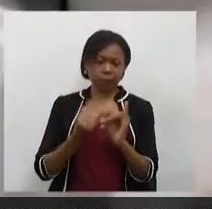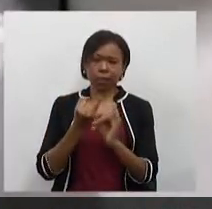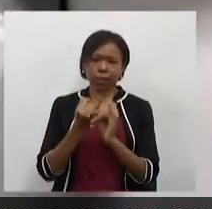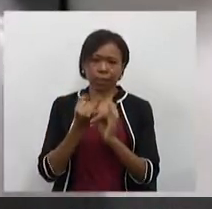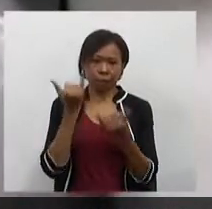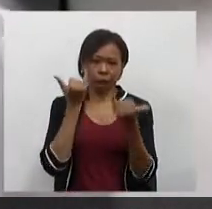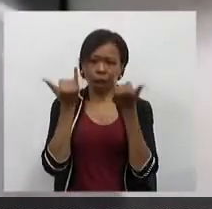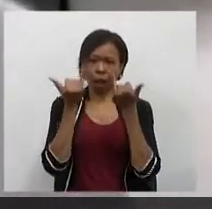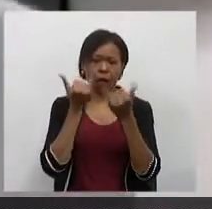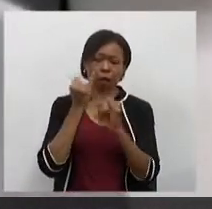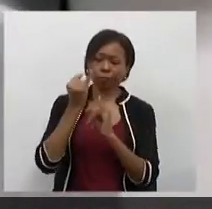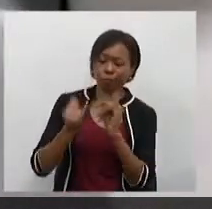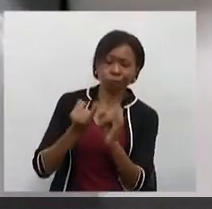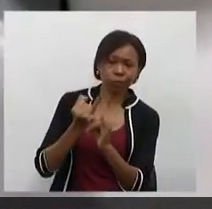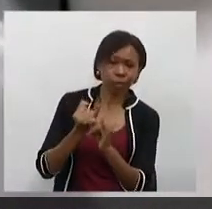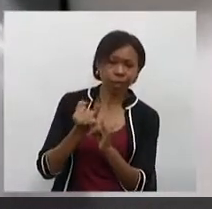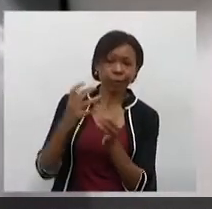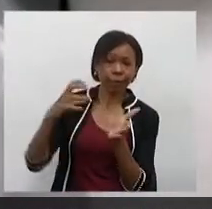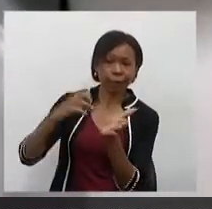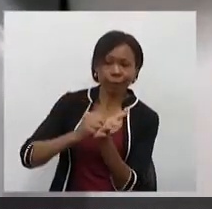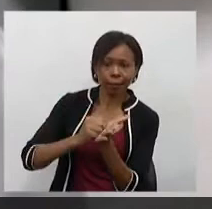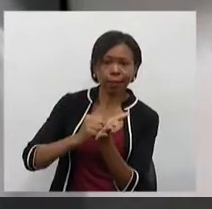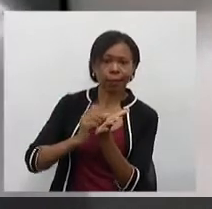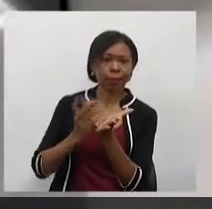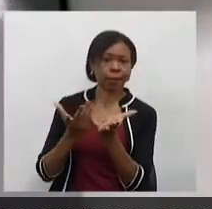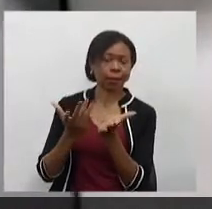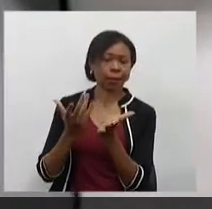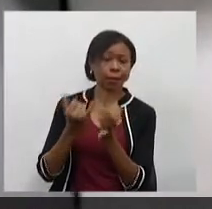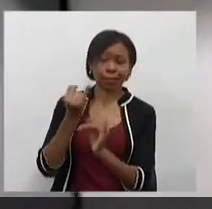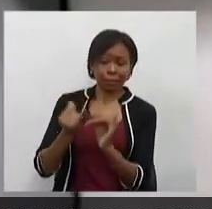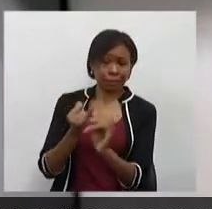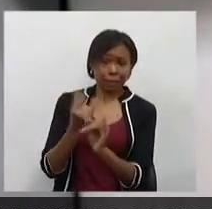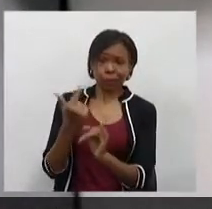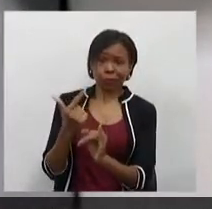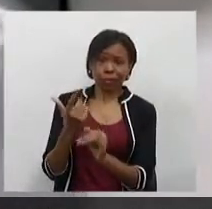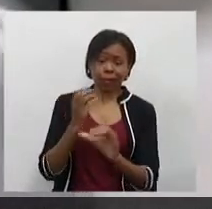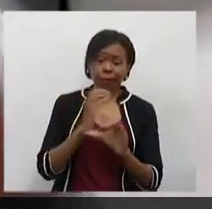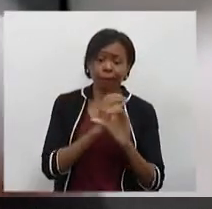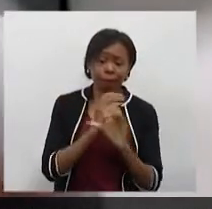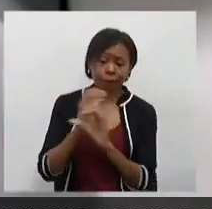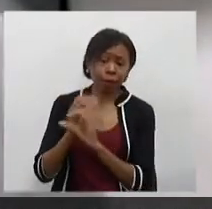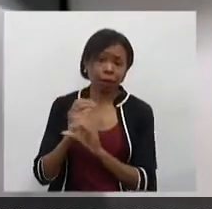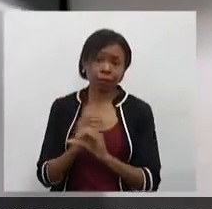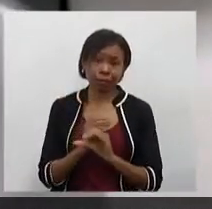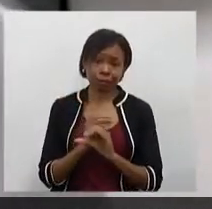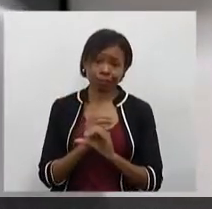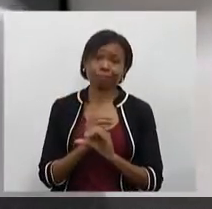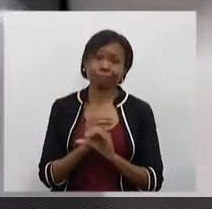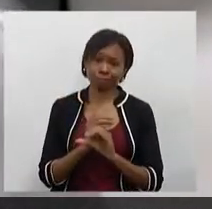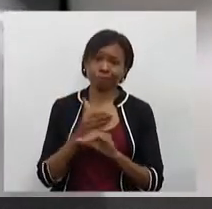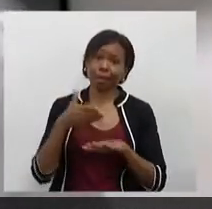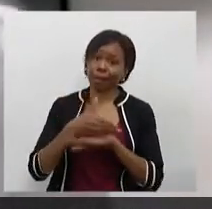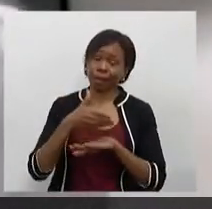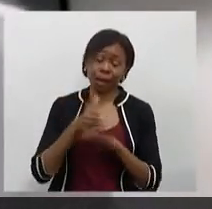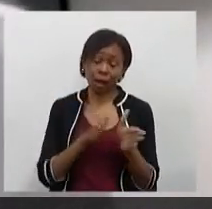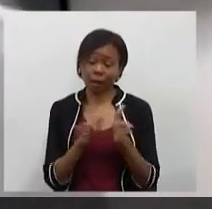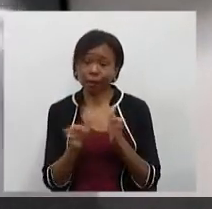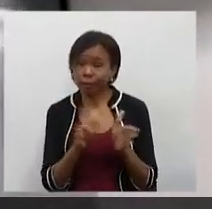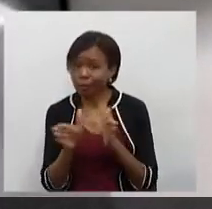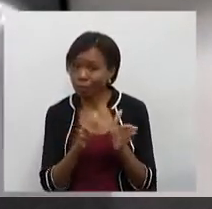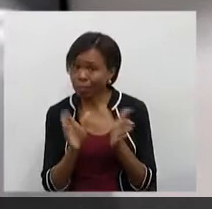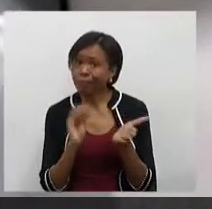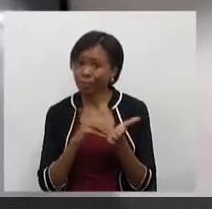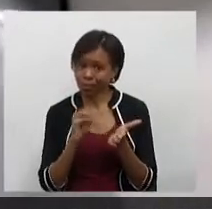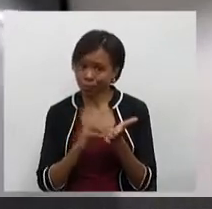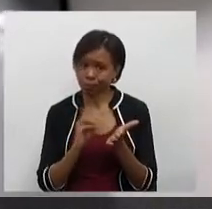de cadastro antes, né? Então, assim, dificuldades de comunicação e acesso, né, de acessibilidade,